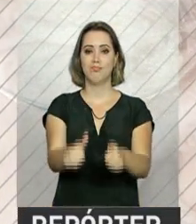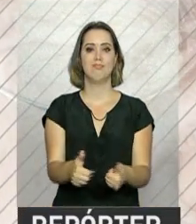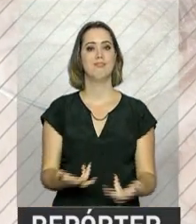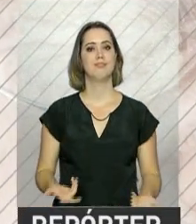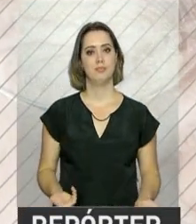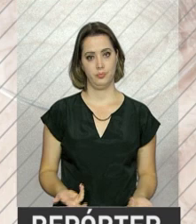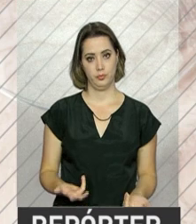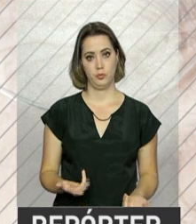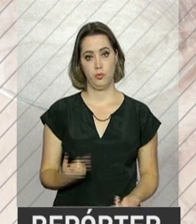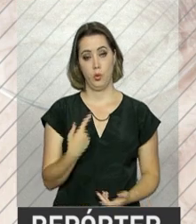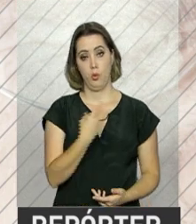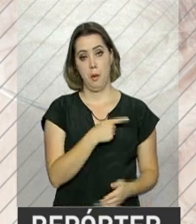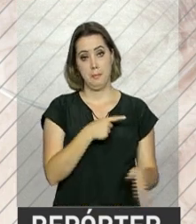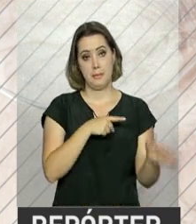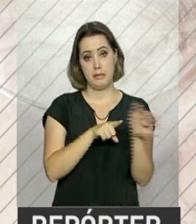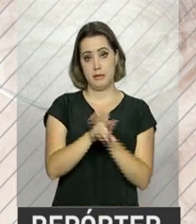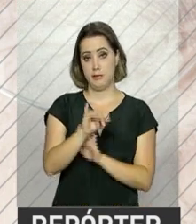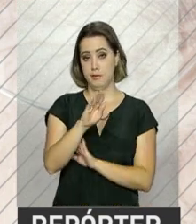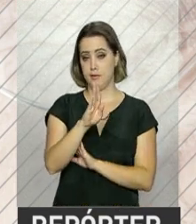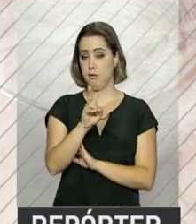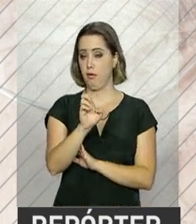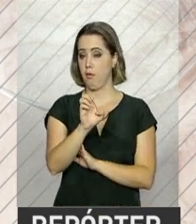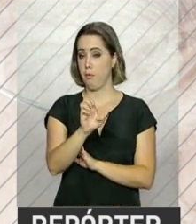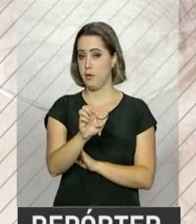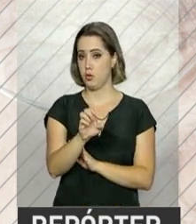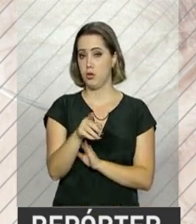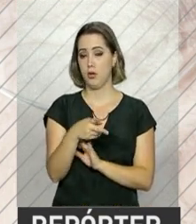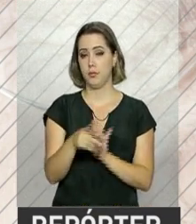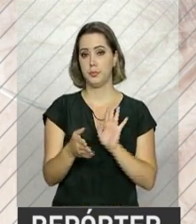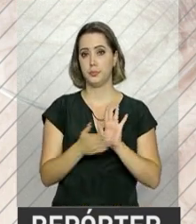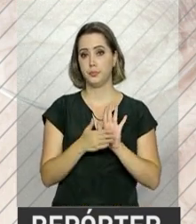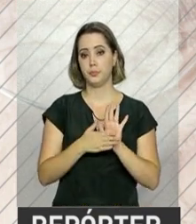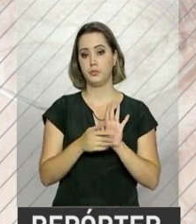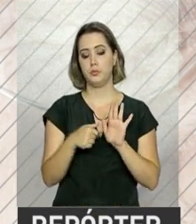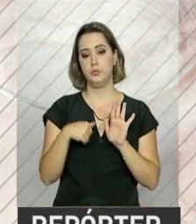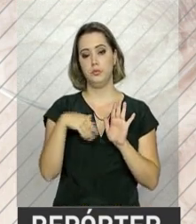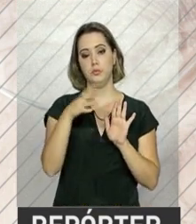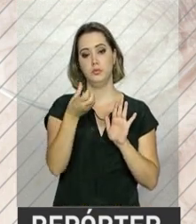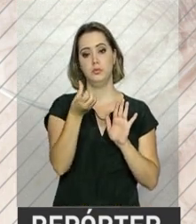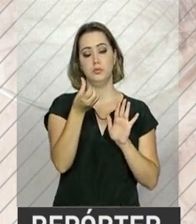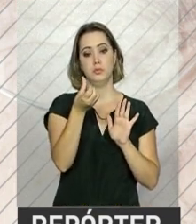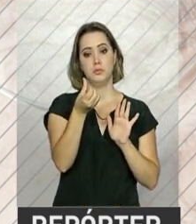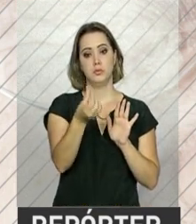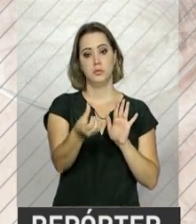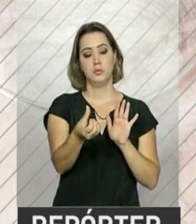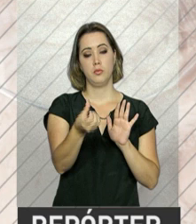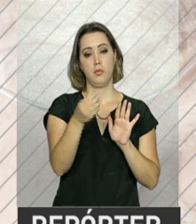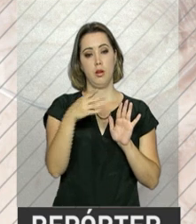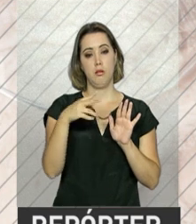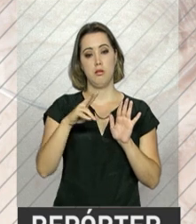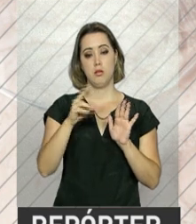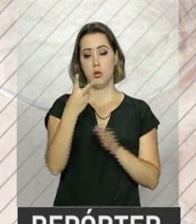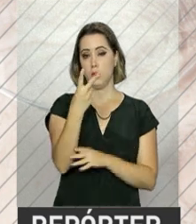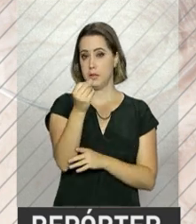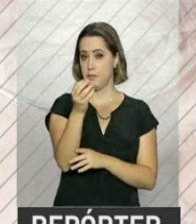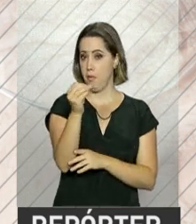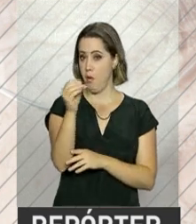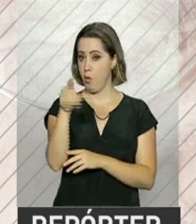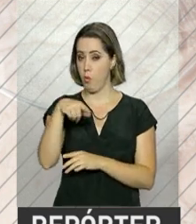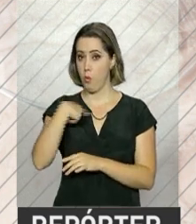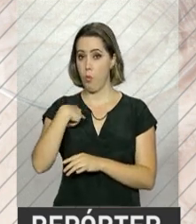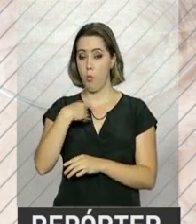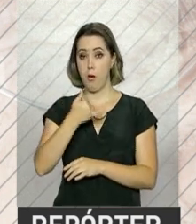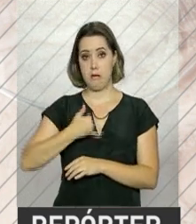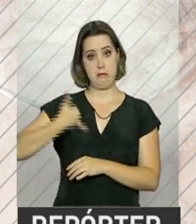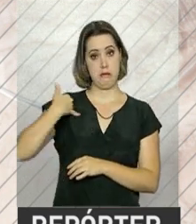IBGE mostram que no ano 2000 o número de pessoas com mais de 65 anos representava mais de 5% da população